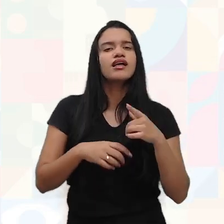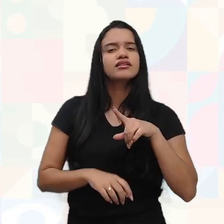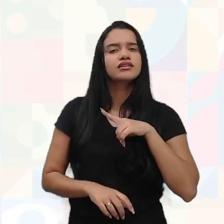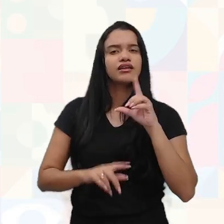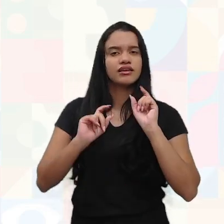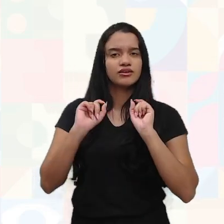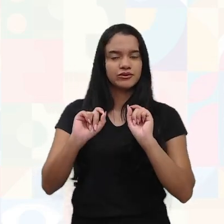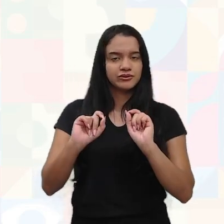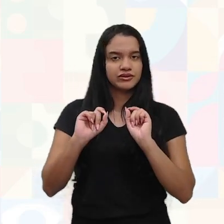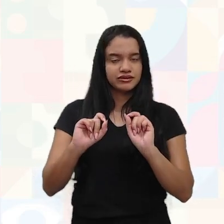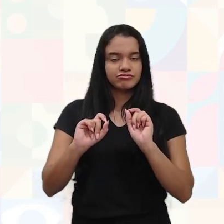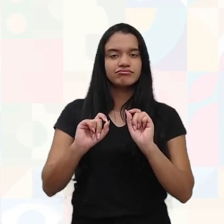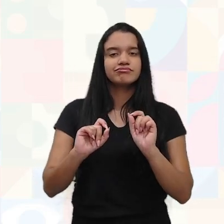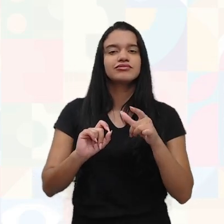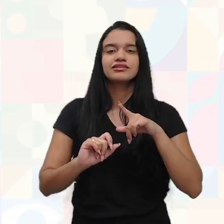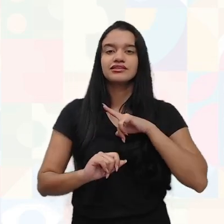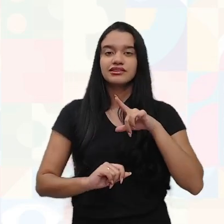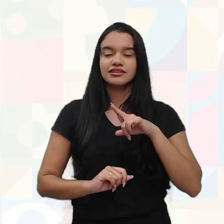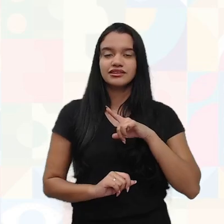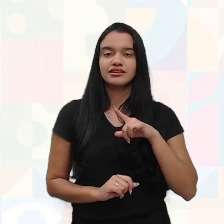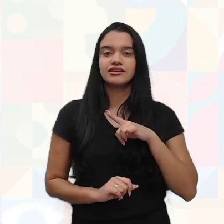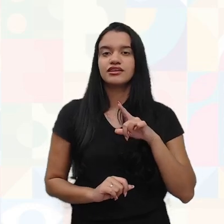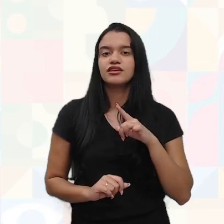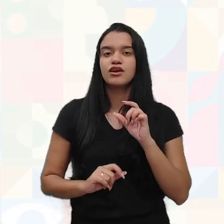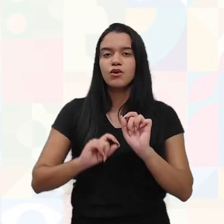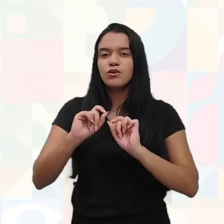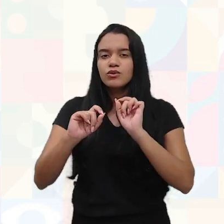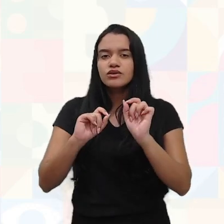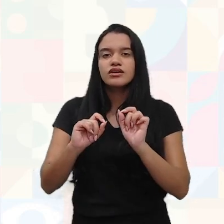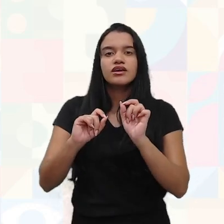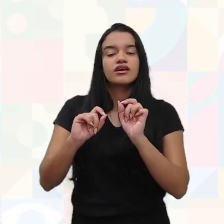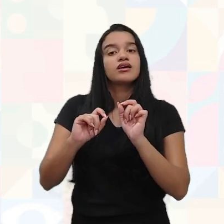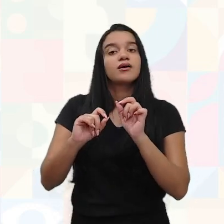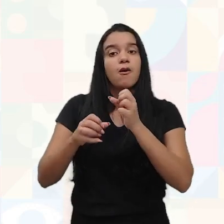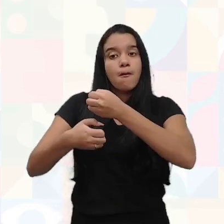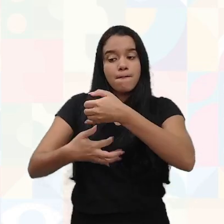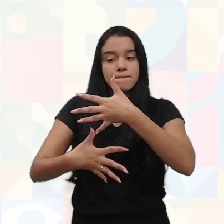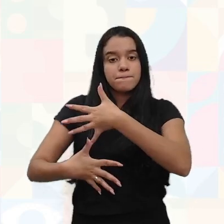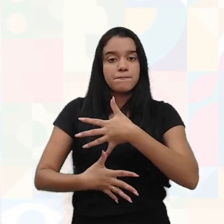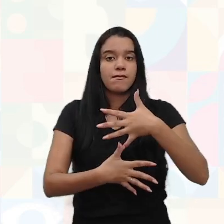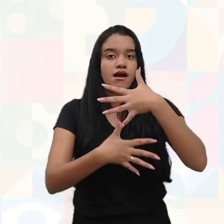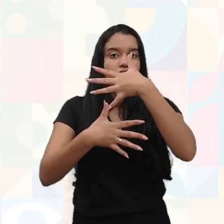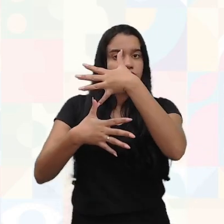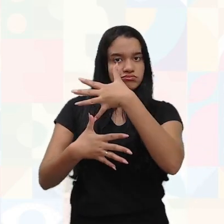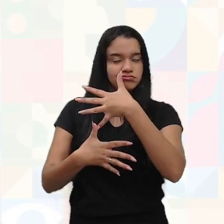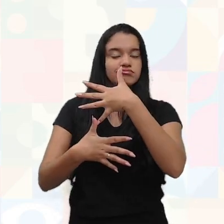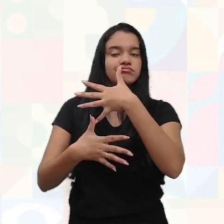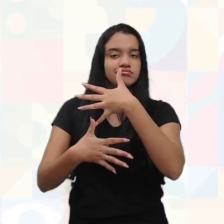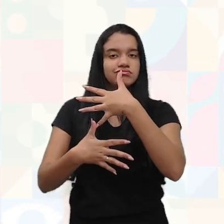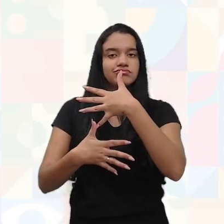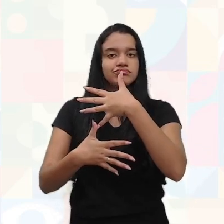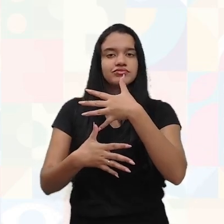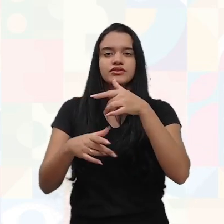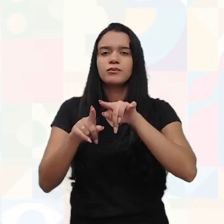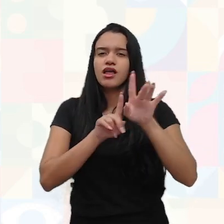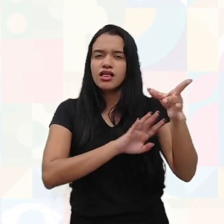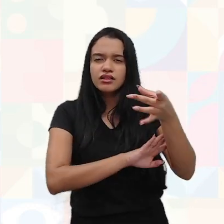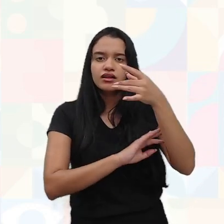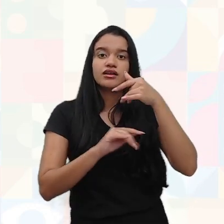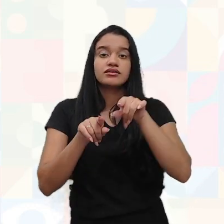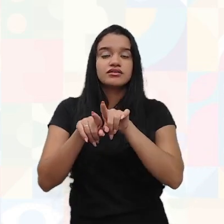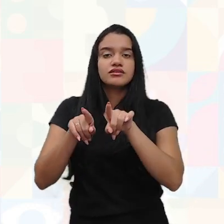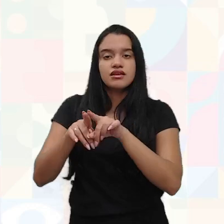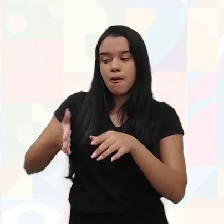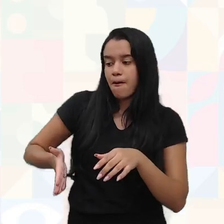tem? A gente tinha um mapa, uma planta que decorava uma parede inteira